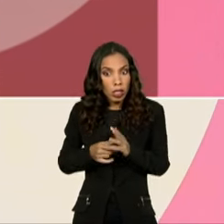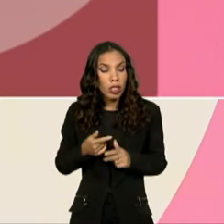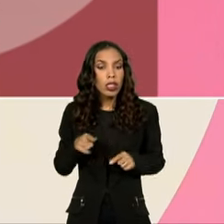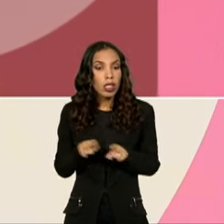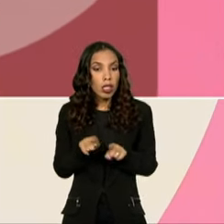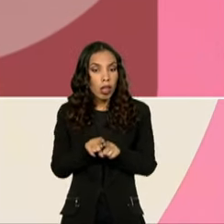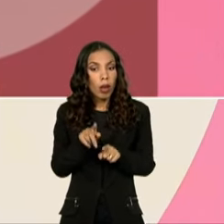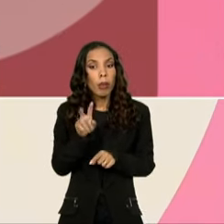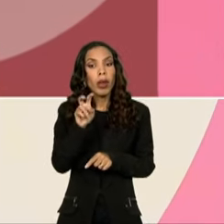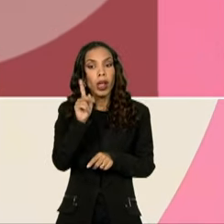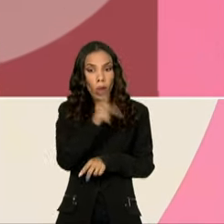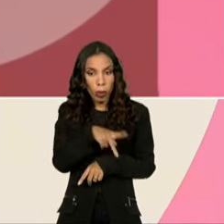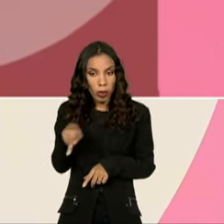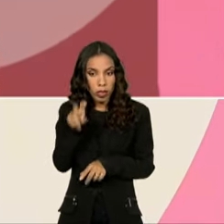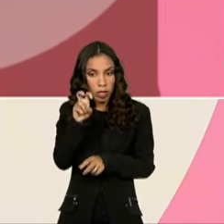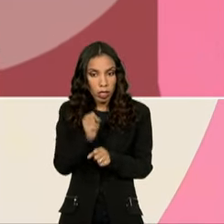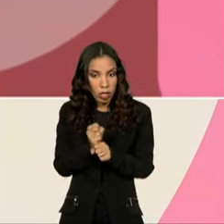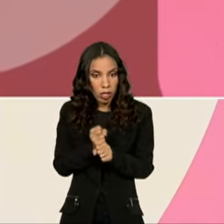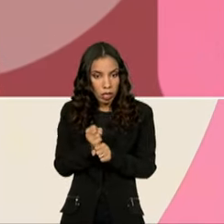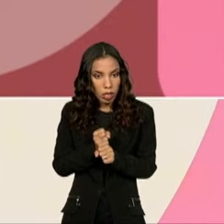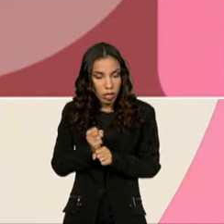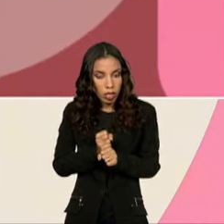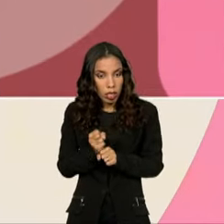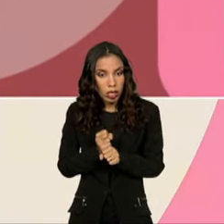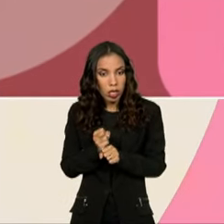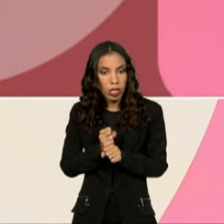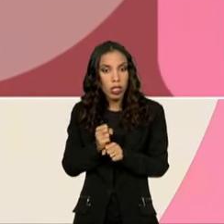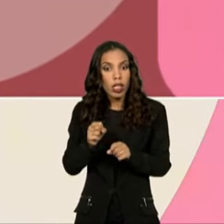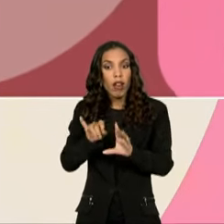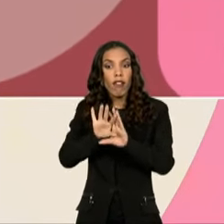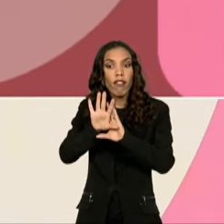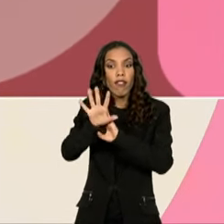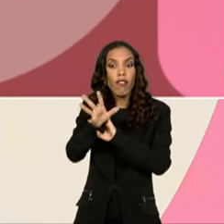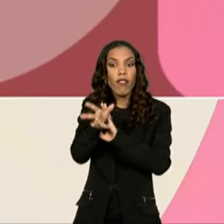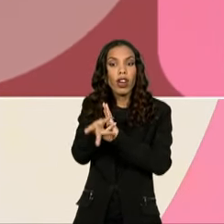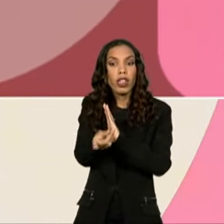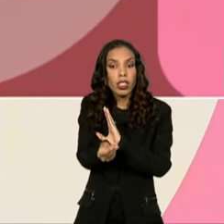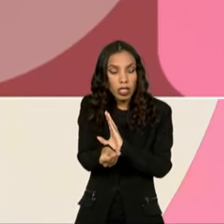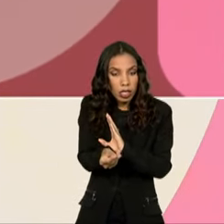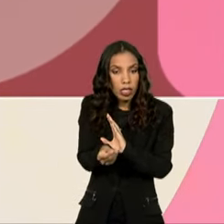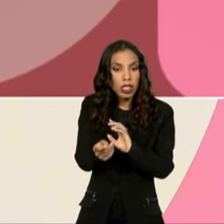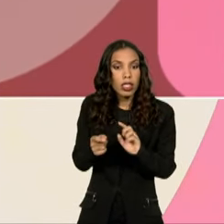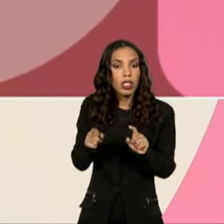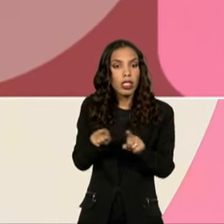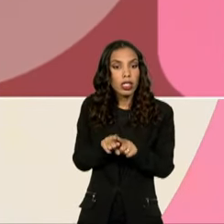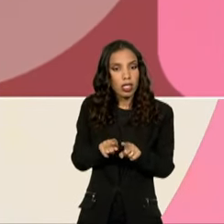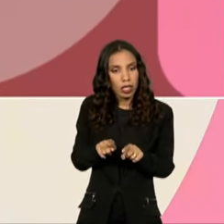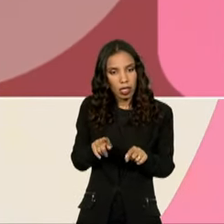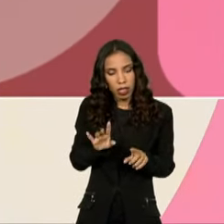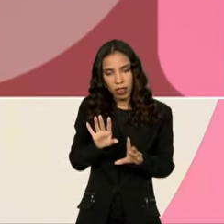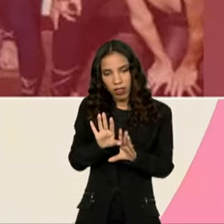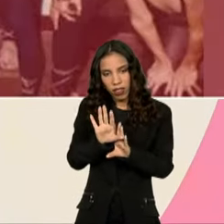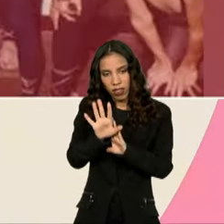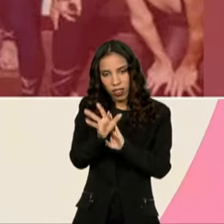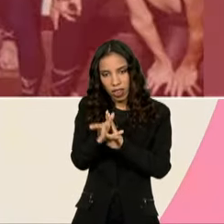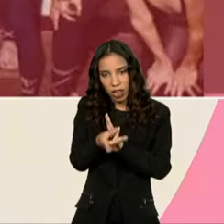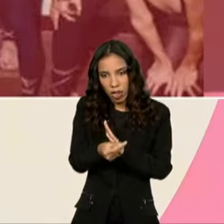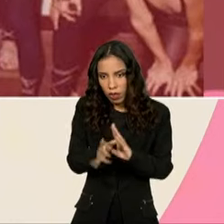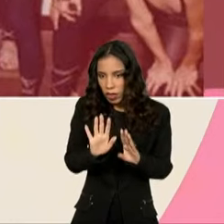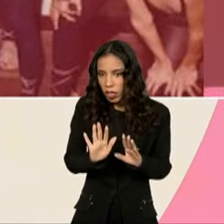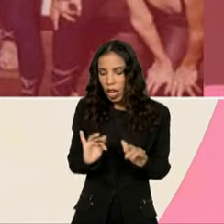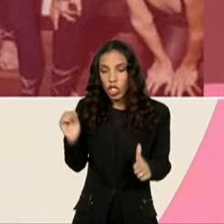Aí fui professora por 5 anos. É. E fantástico também, não teve? Corpo de baile, faz parte do corpo de baile. Não, gente, mas só cobrindo